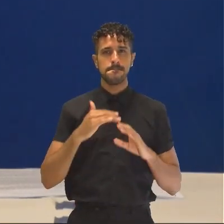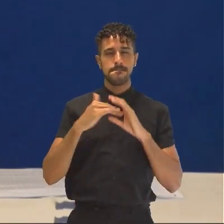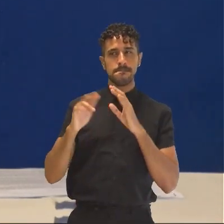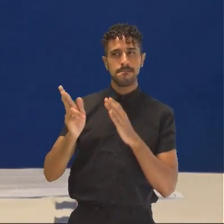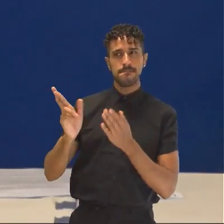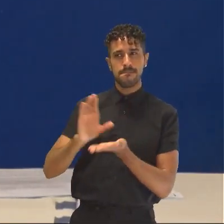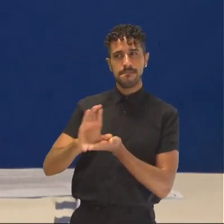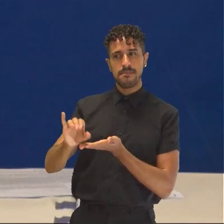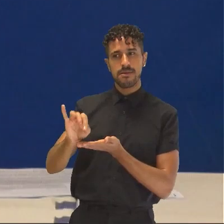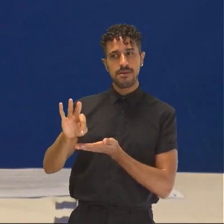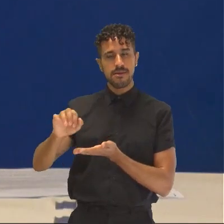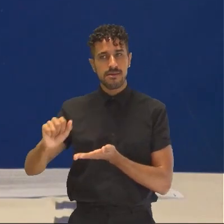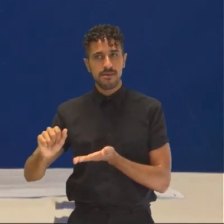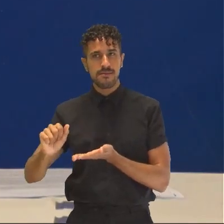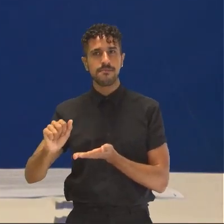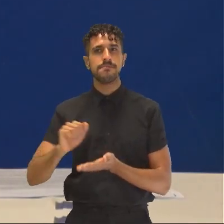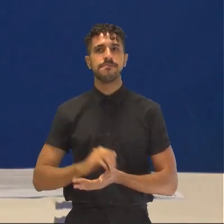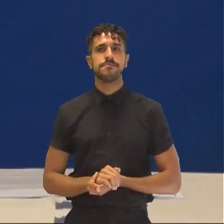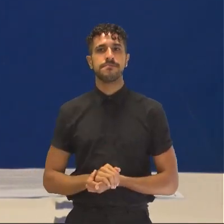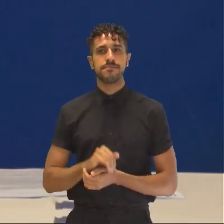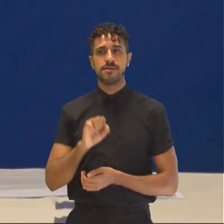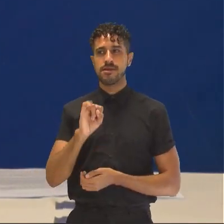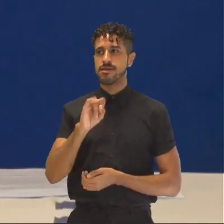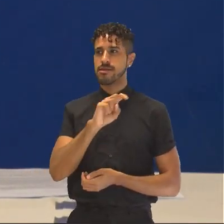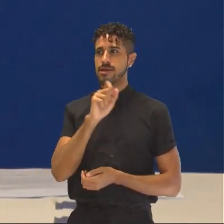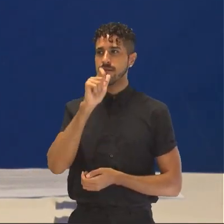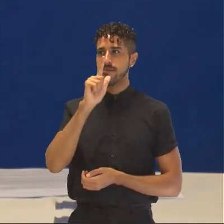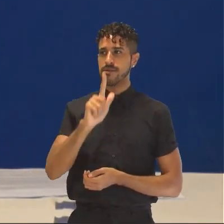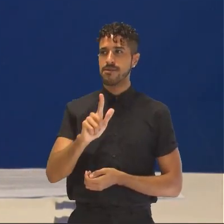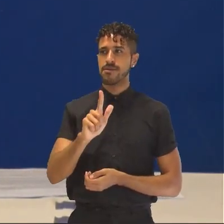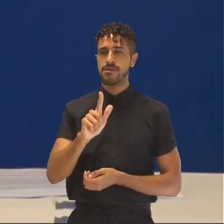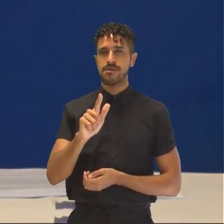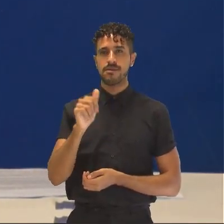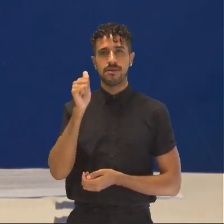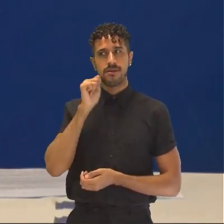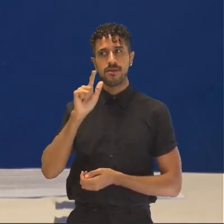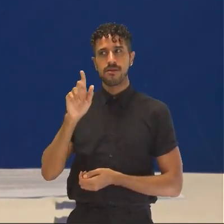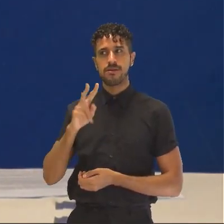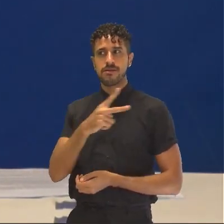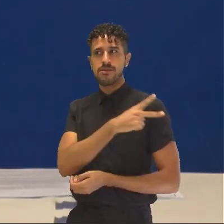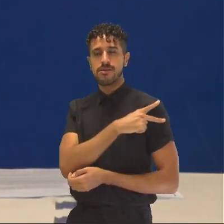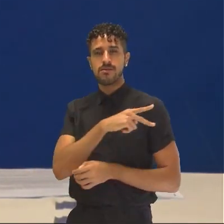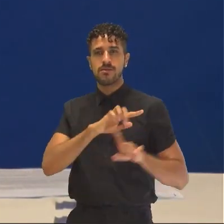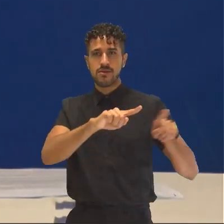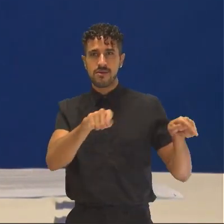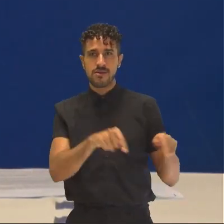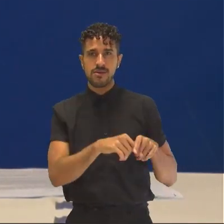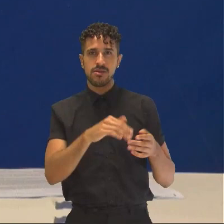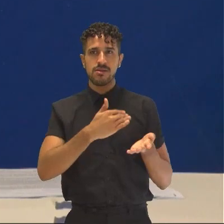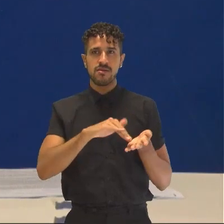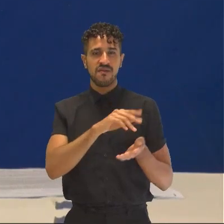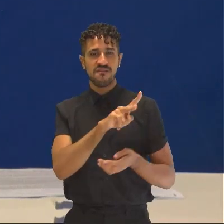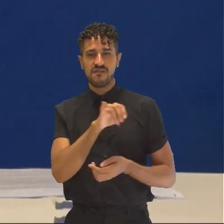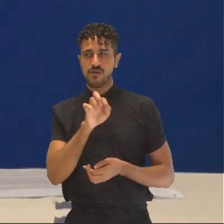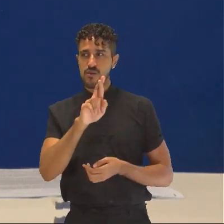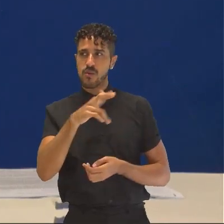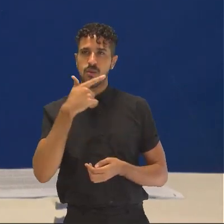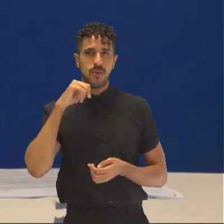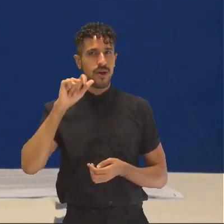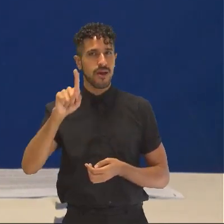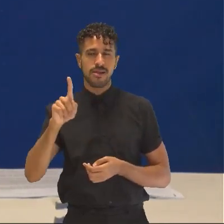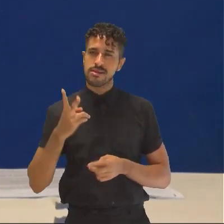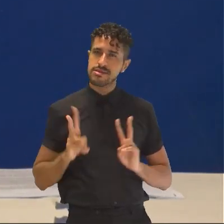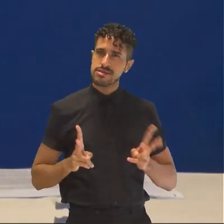recursos ao ITA, a Isabel, chefe de gabinete do secretário executivo Vitor, que também sempre